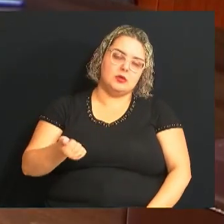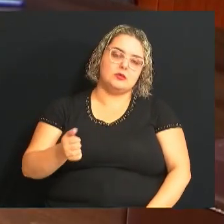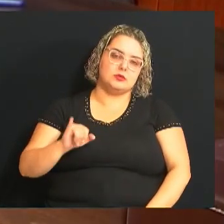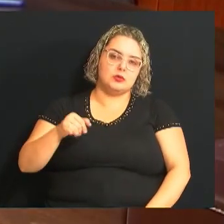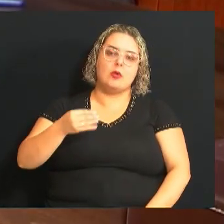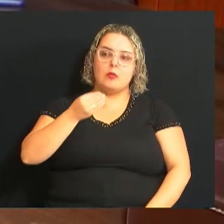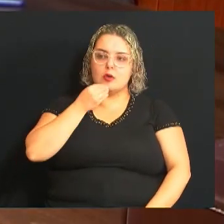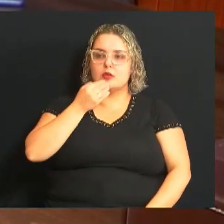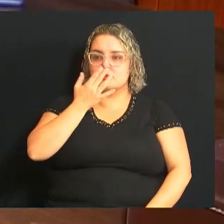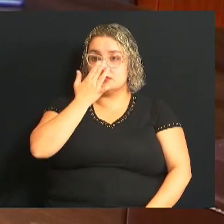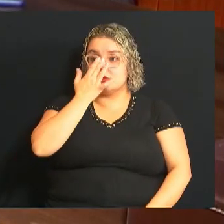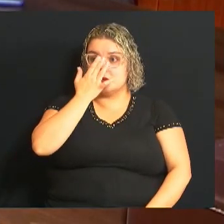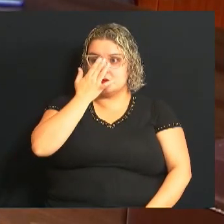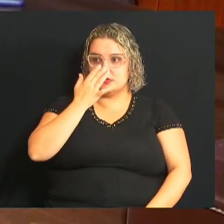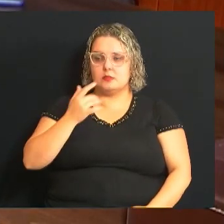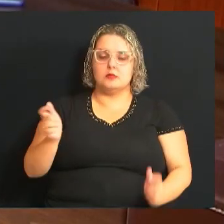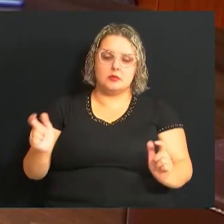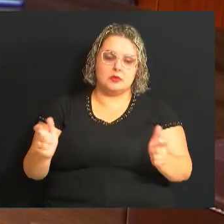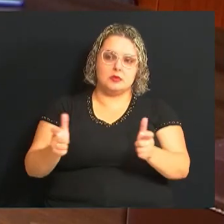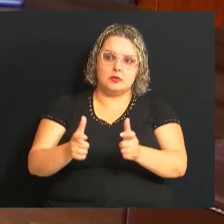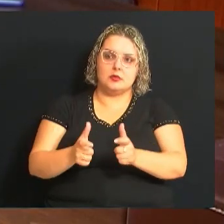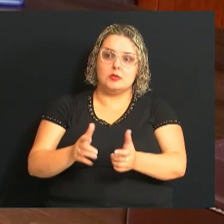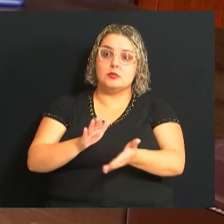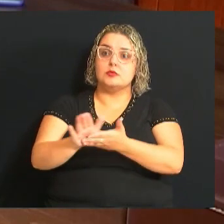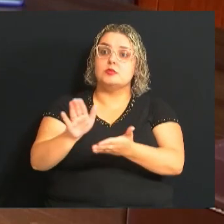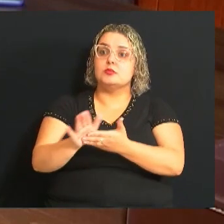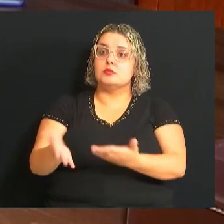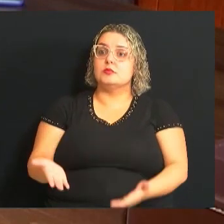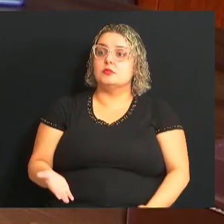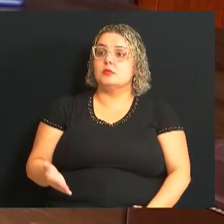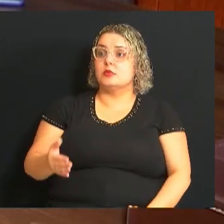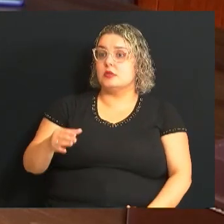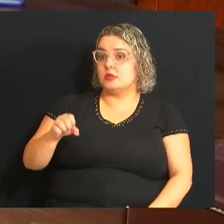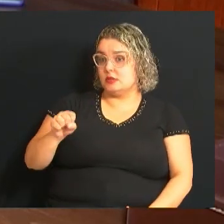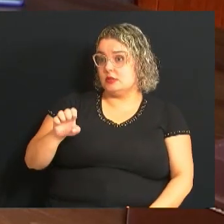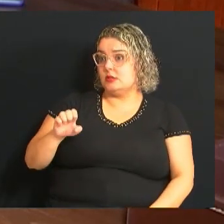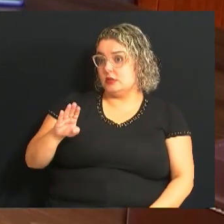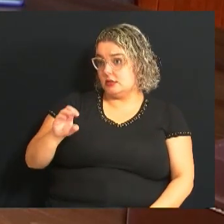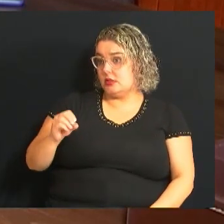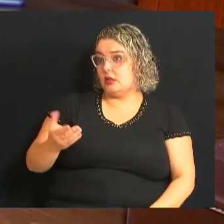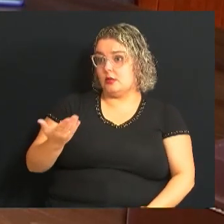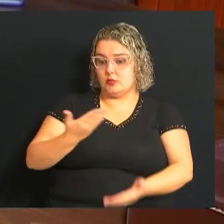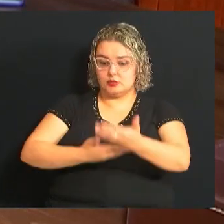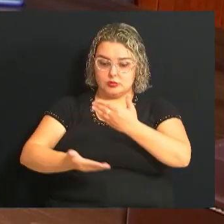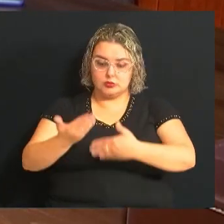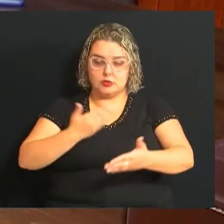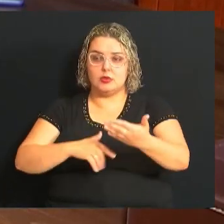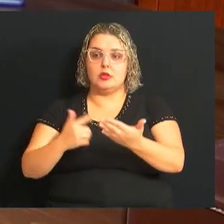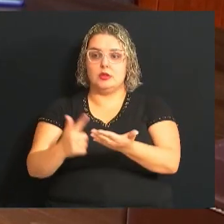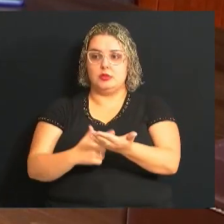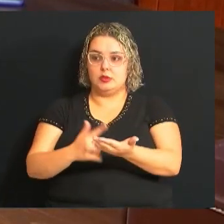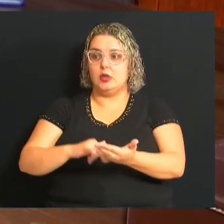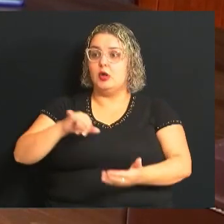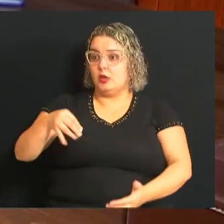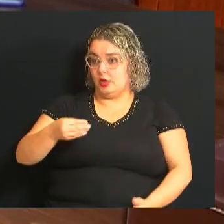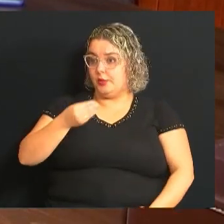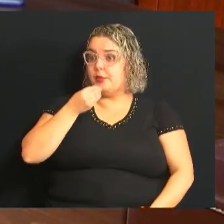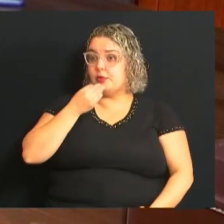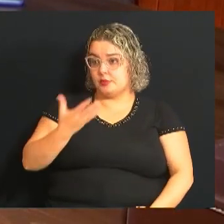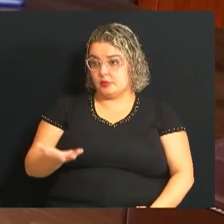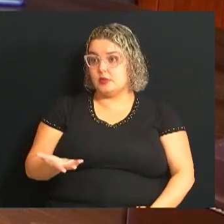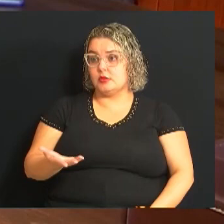para reduzir os gastos. Sebo, troca de livro também, né? Exato, aproveitar os livros já